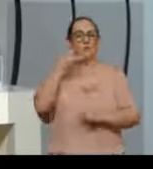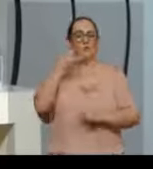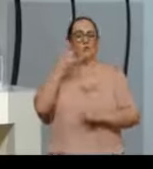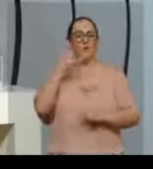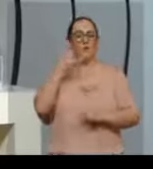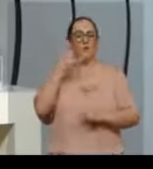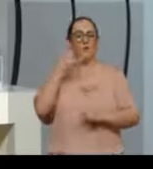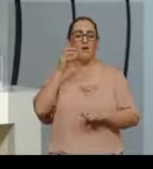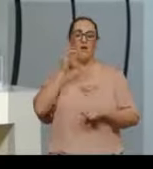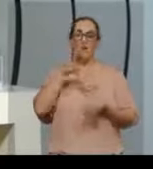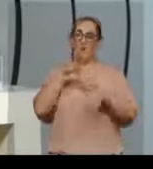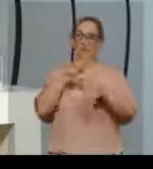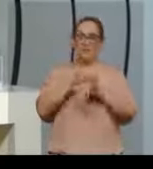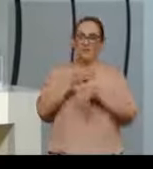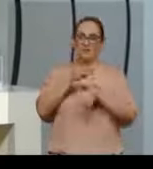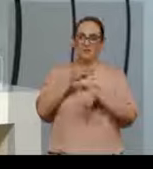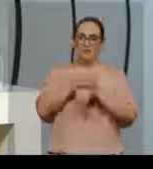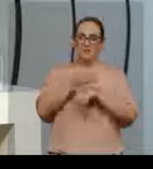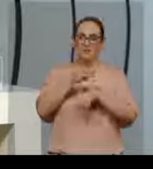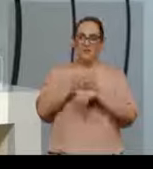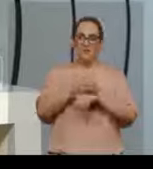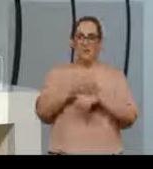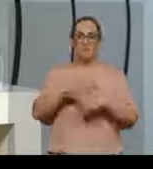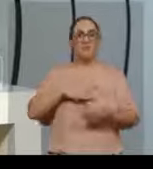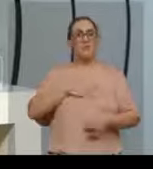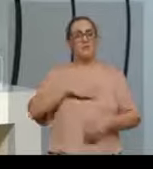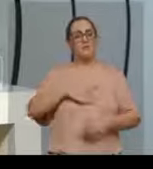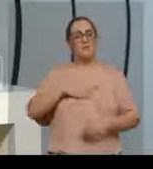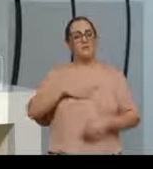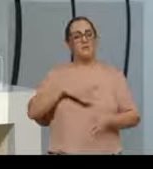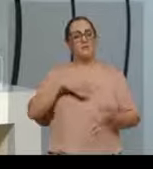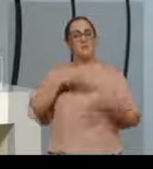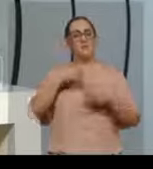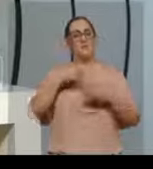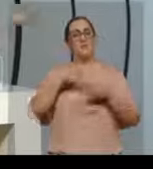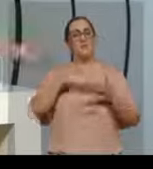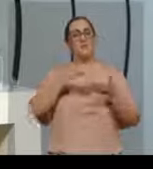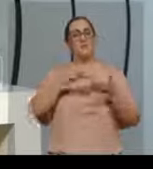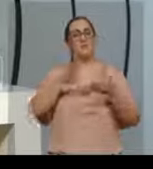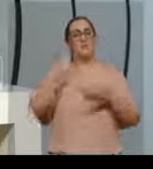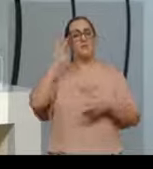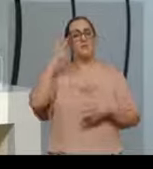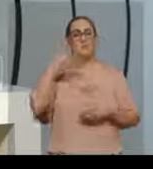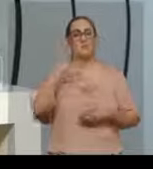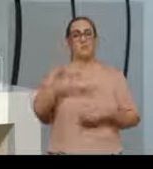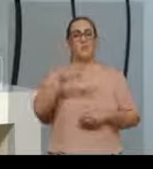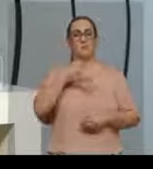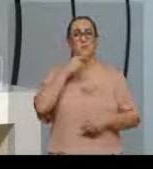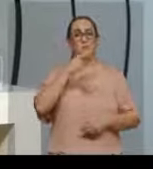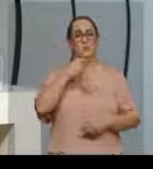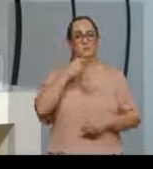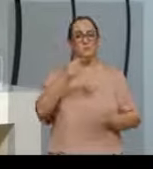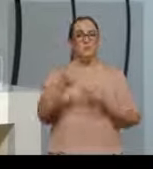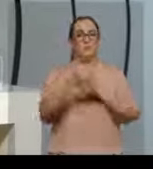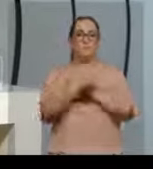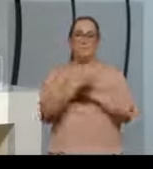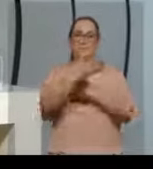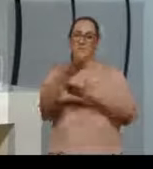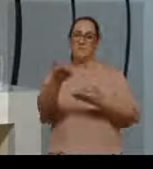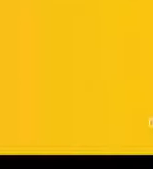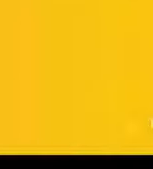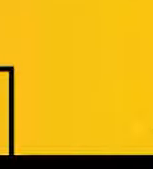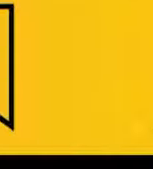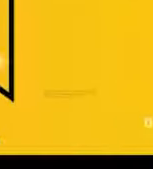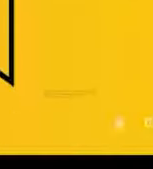atendimento, vai ser um prazer tirar a dúvida de vocês no nosso ao vivo. No mais, um grande abraço virtual e até mais!